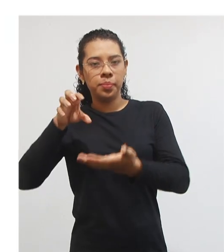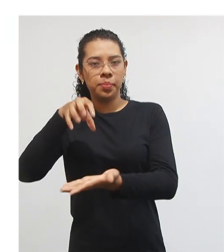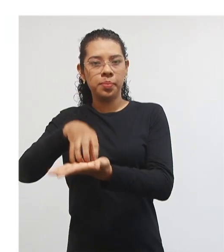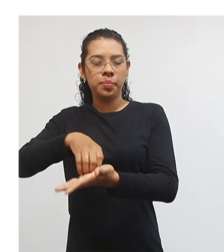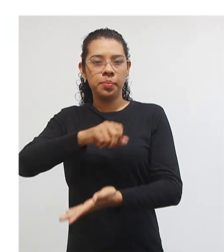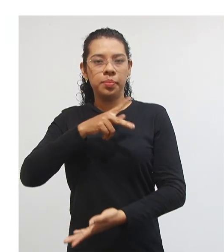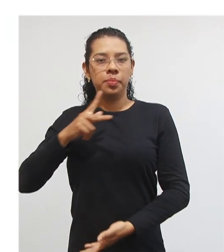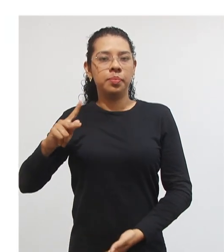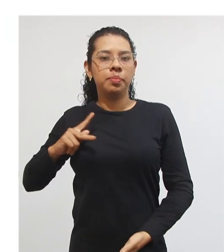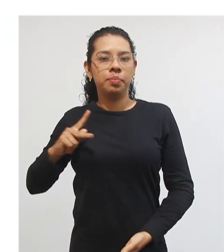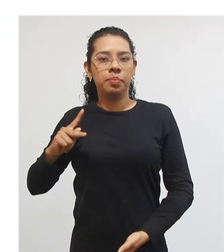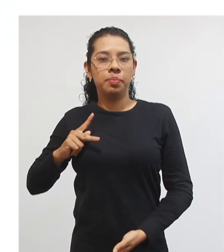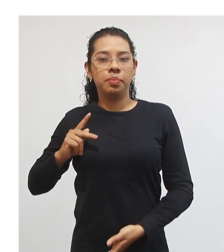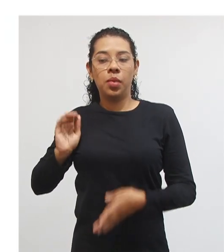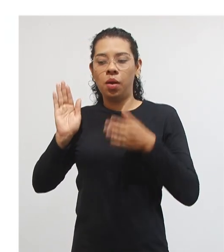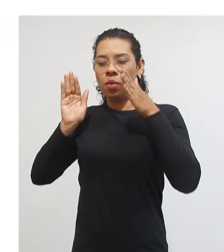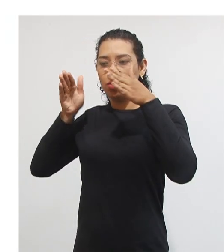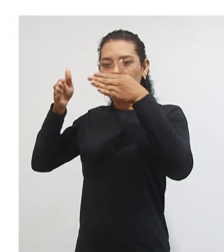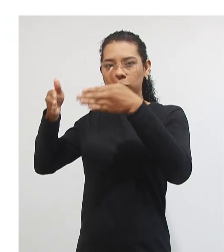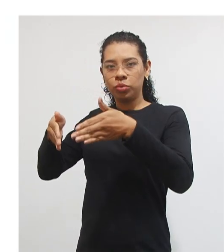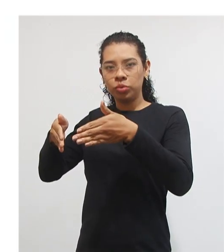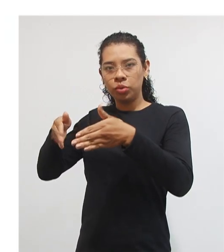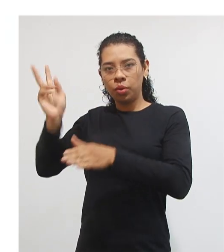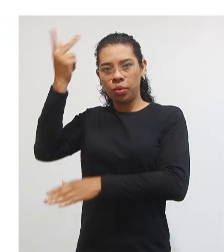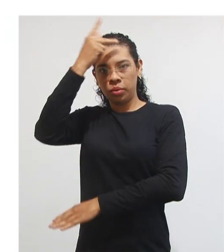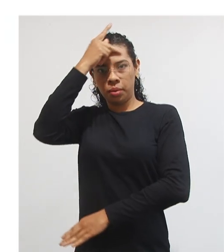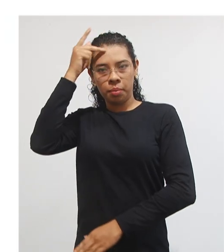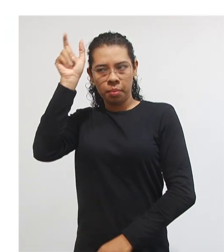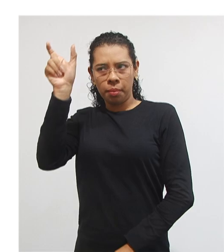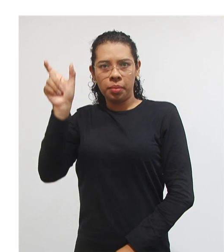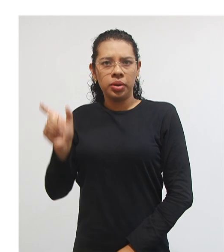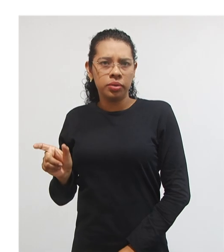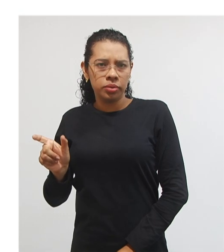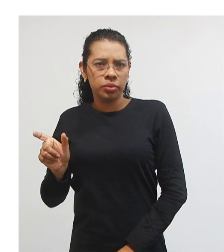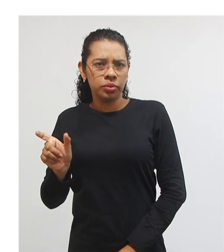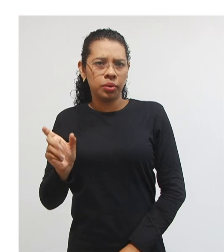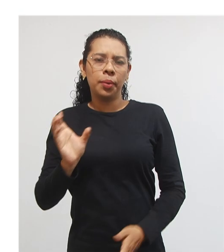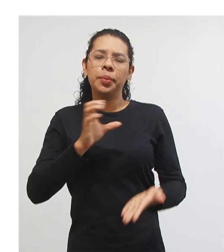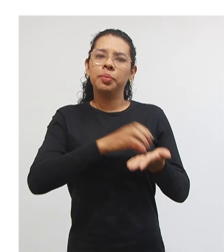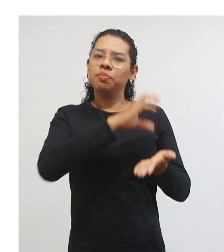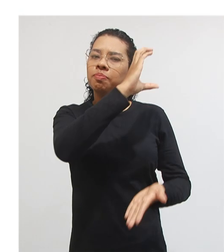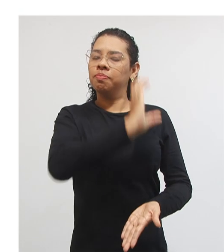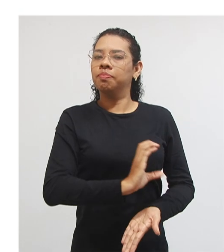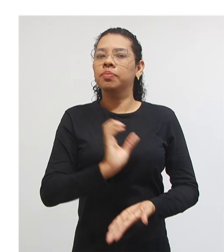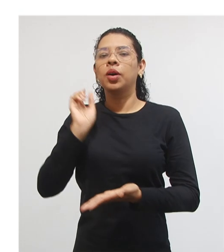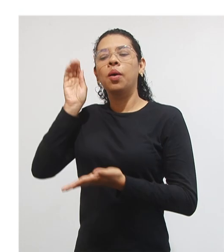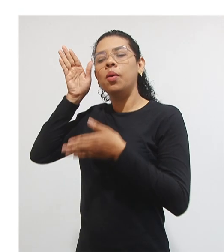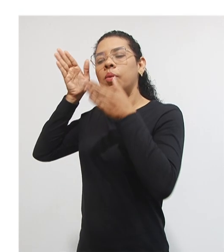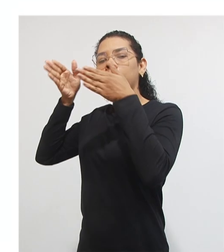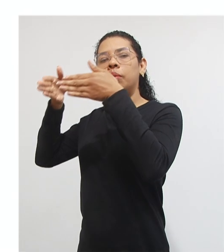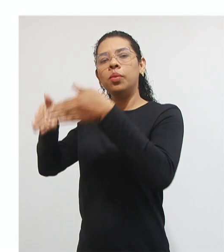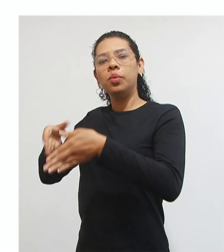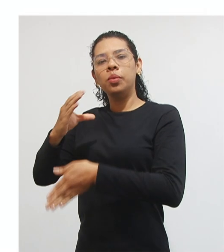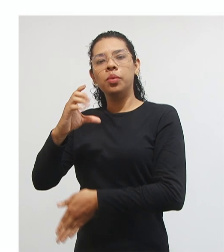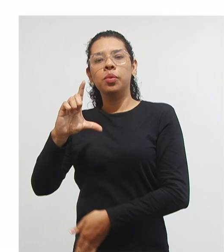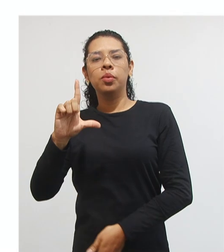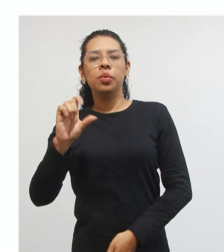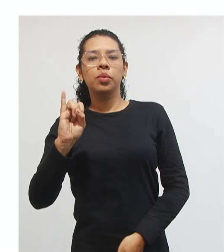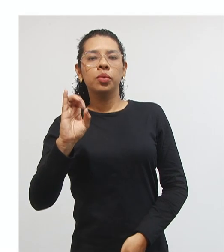valorização e satisfação do cliente. No setor público é o cidadão, no setor privado é o